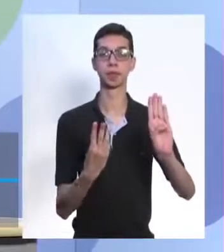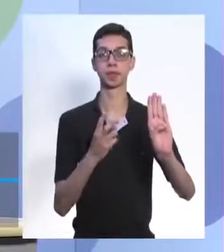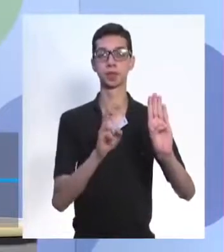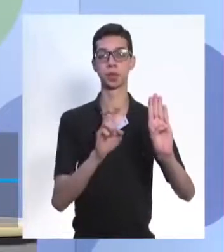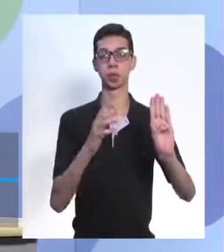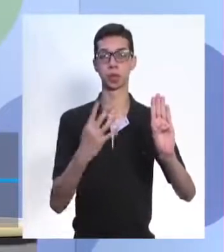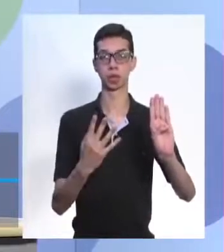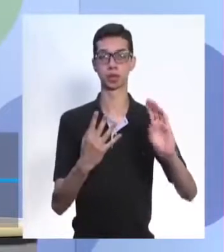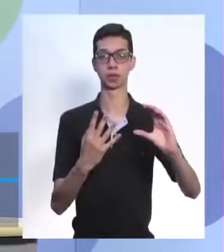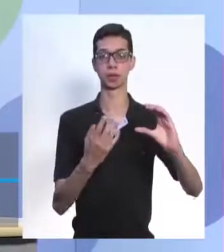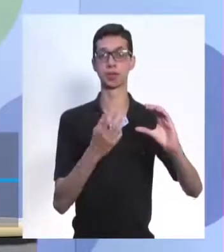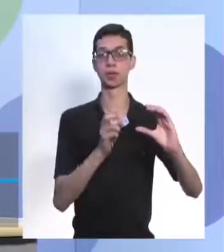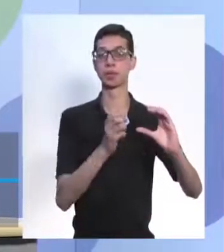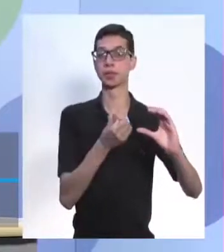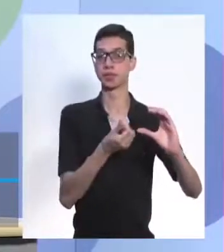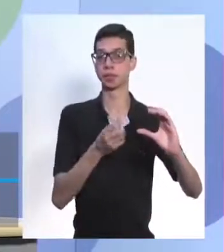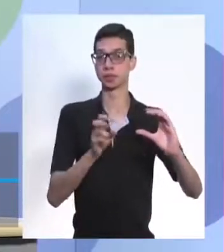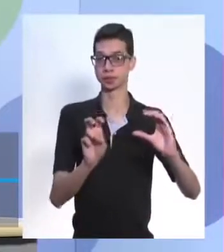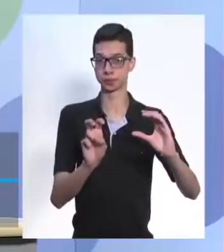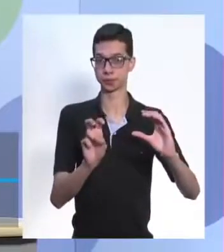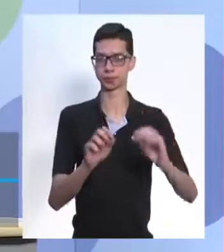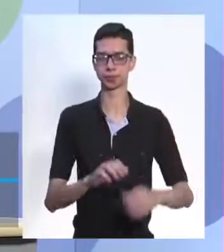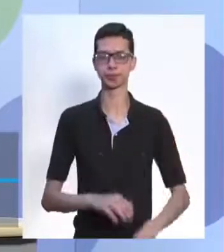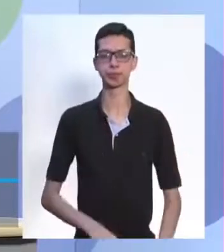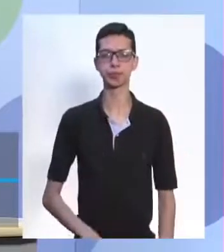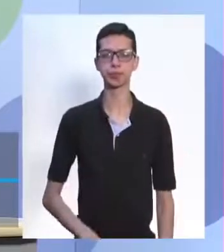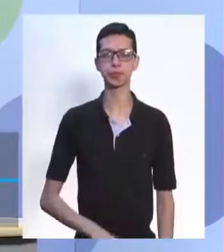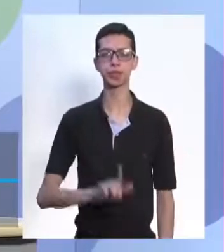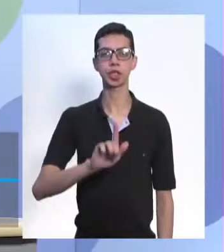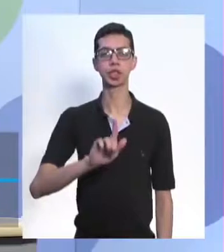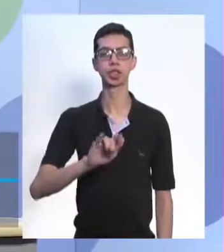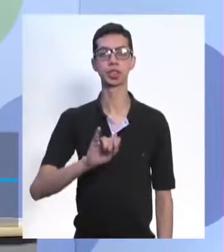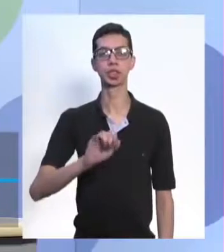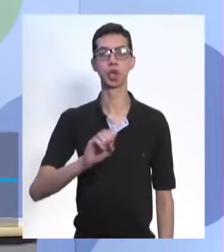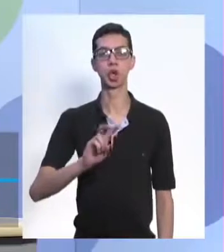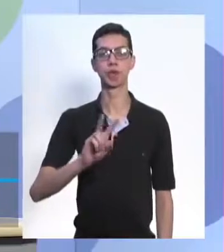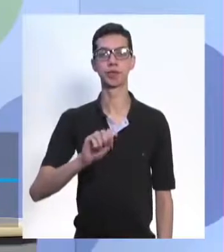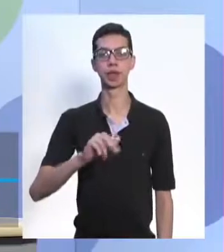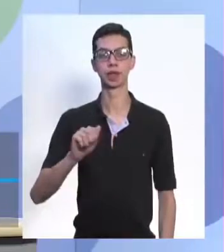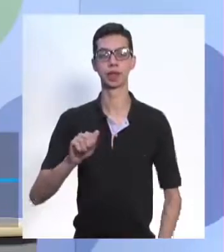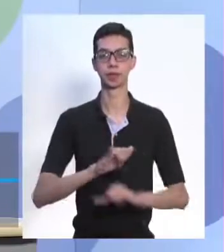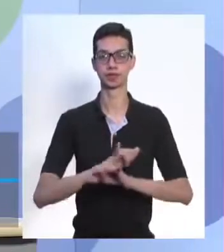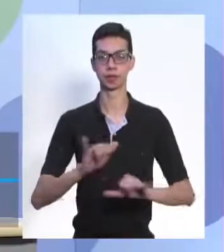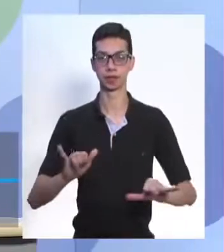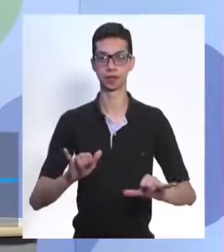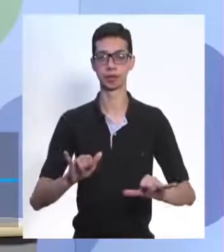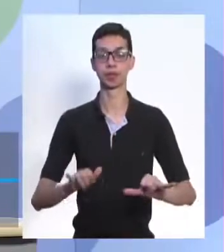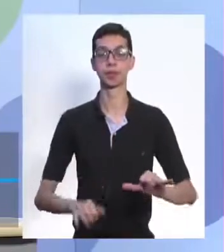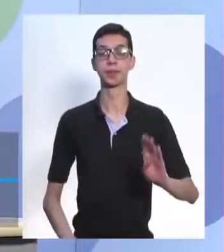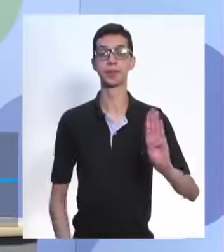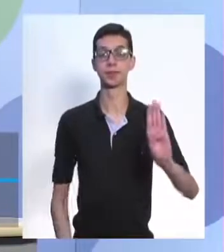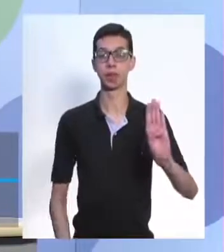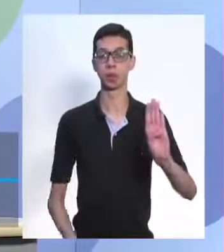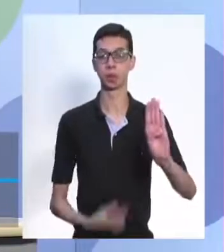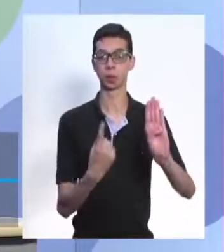B54 e C65. A Giovana, B igual a 1, e o Luiz Fernando